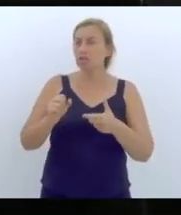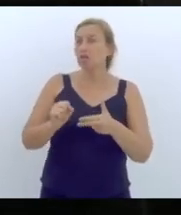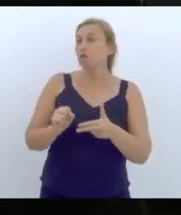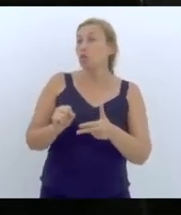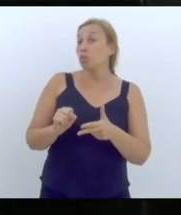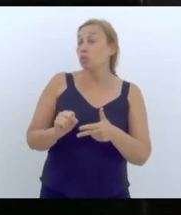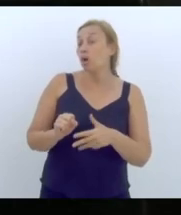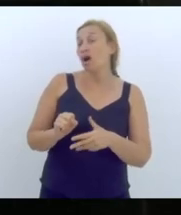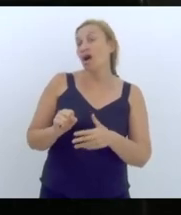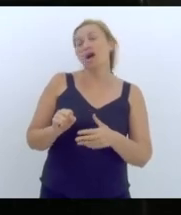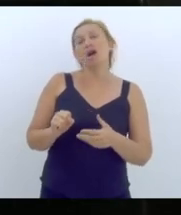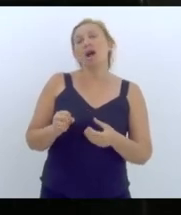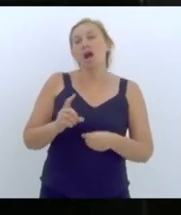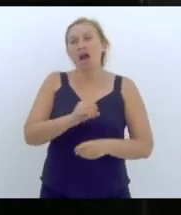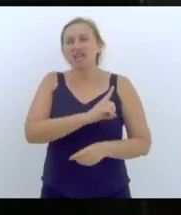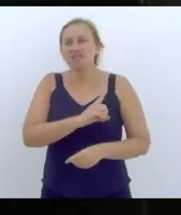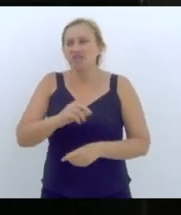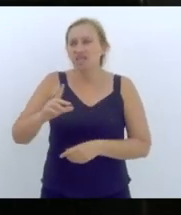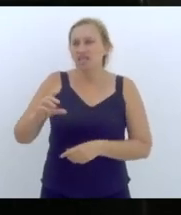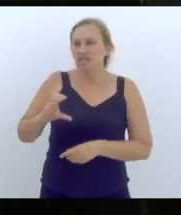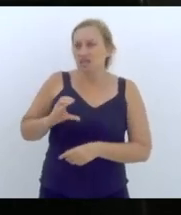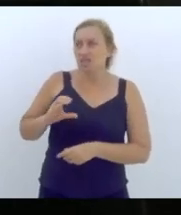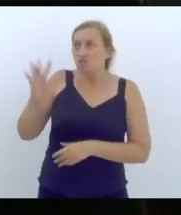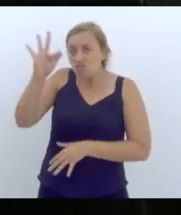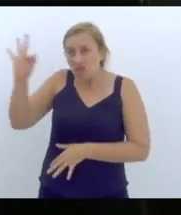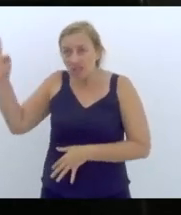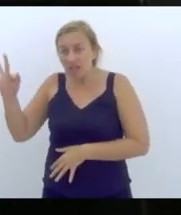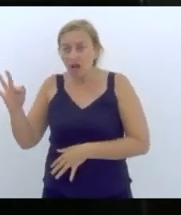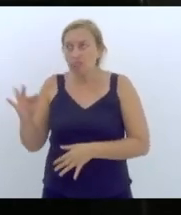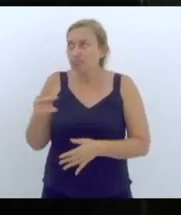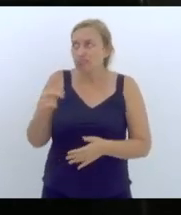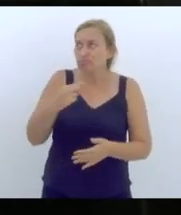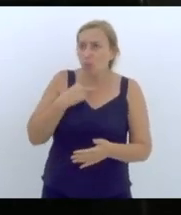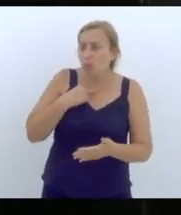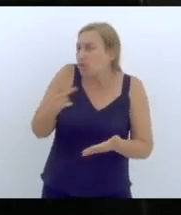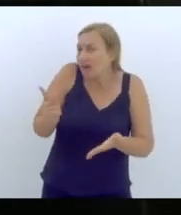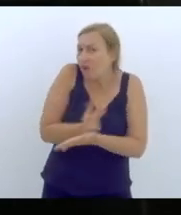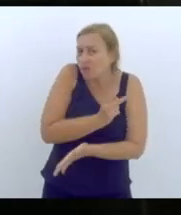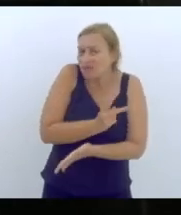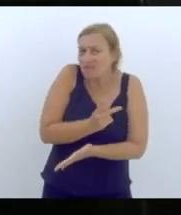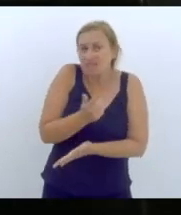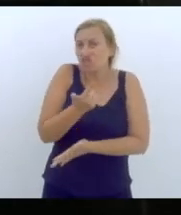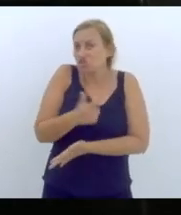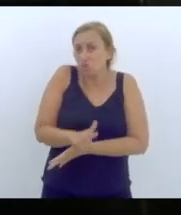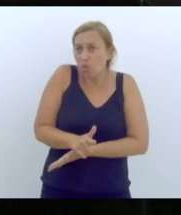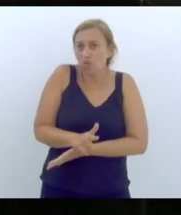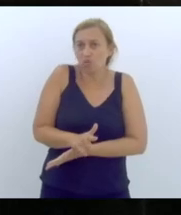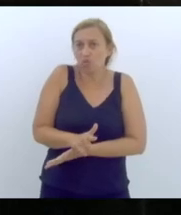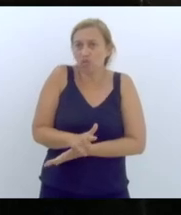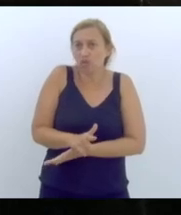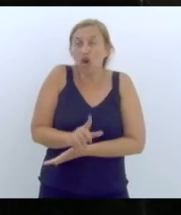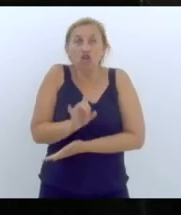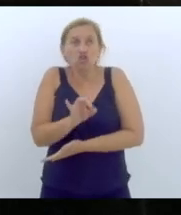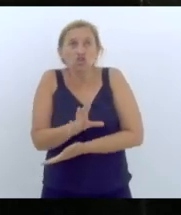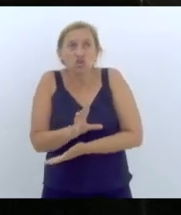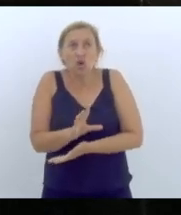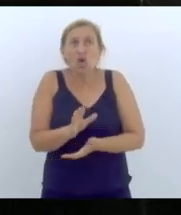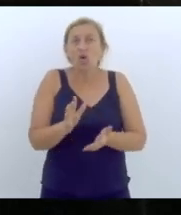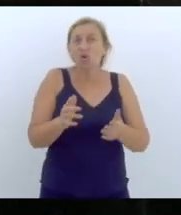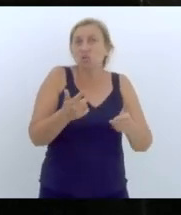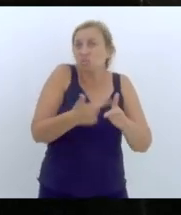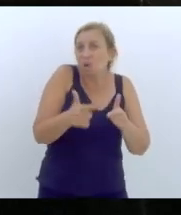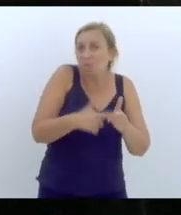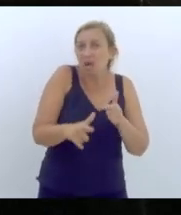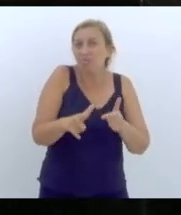federal. Essa unidade não pode acontecer, em hipótese alguma, tão somente quando a tragédia